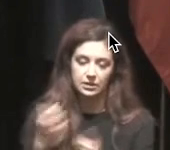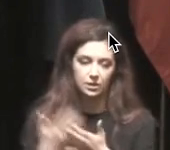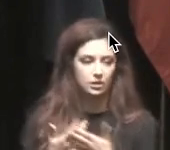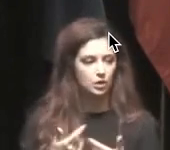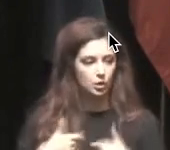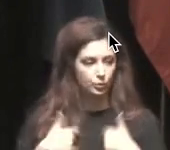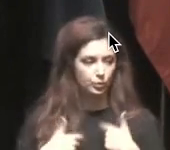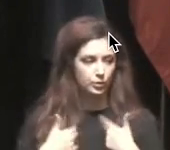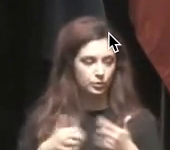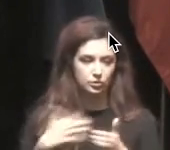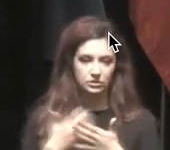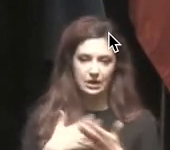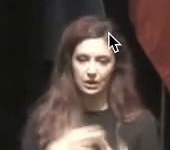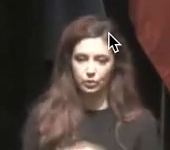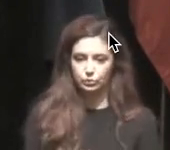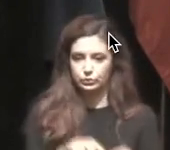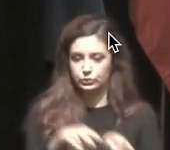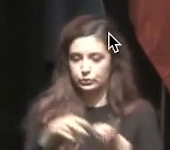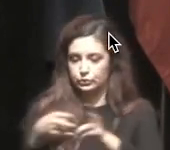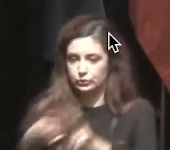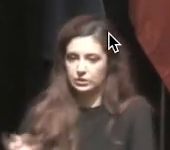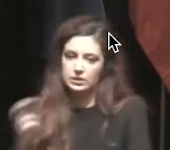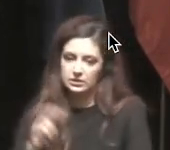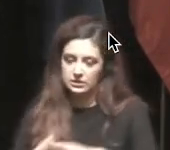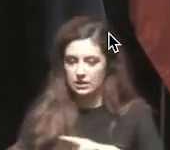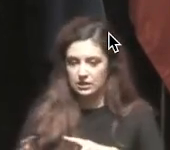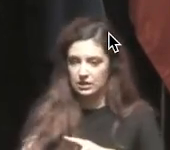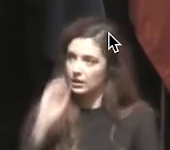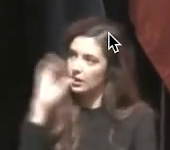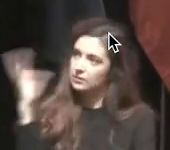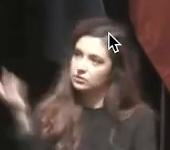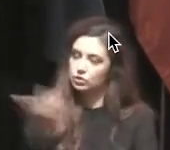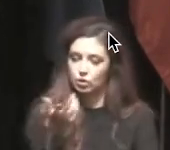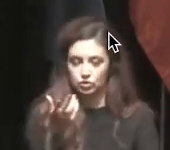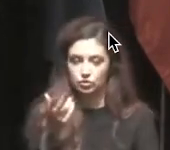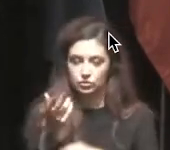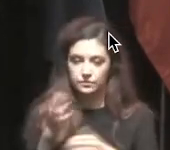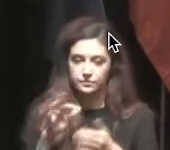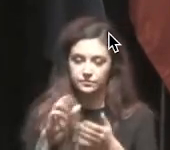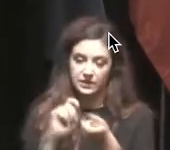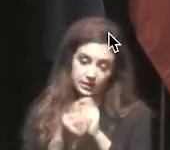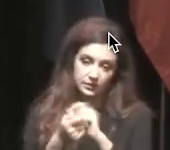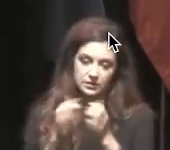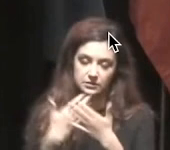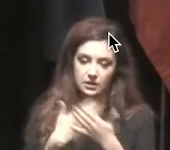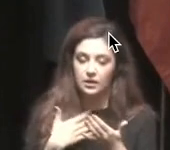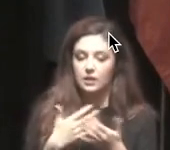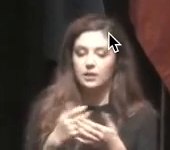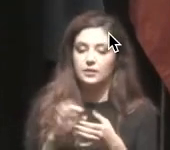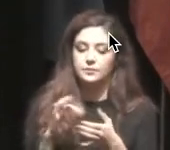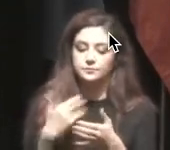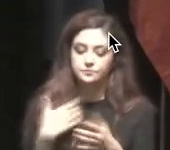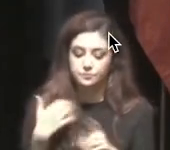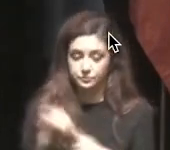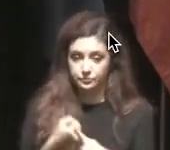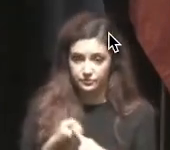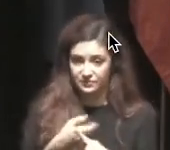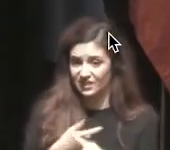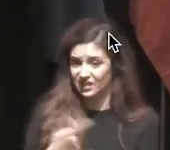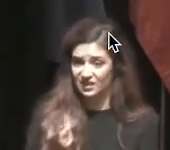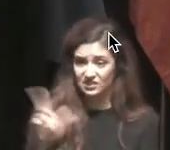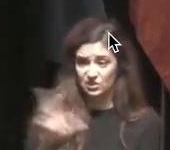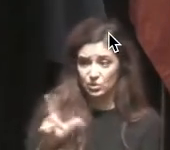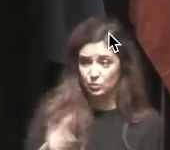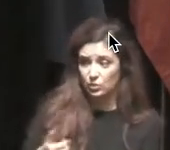assumiria pessoalmente o pelouro da transição energética e alterações climáticas. O setor da mobilidade é fulcral para esse avanço e Lisboa não está hoje melhor